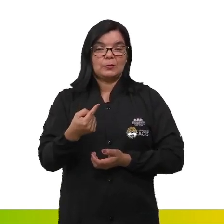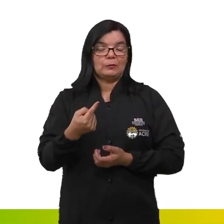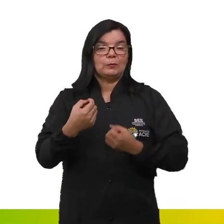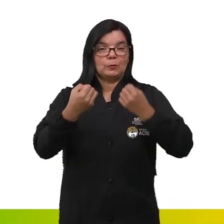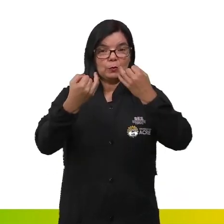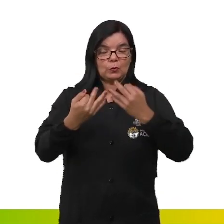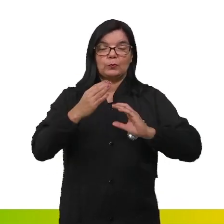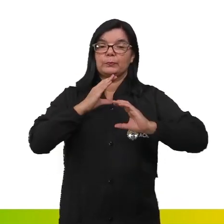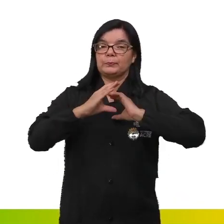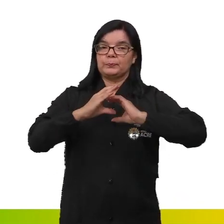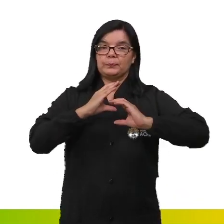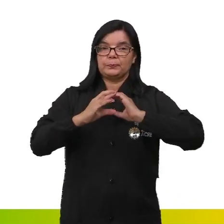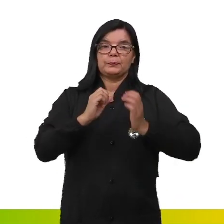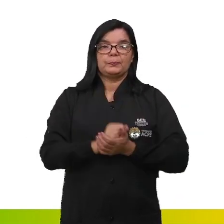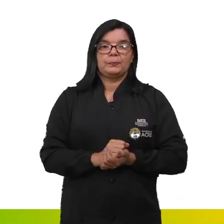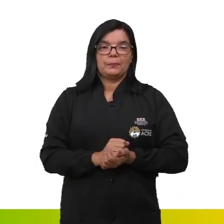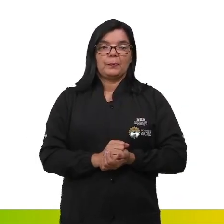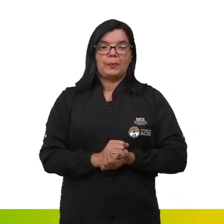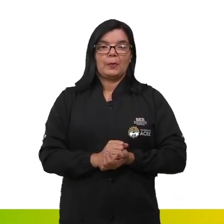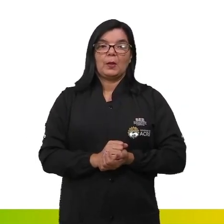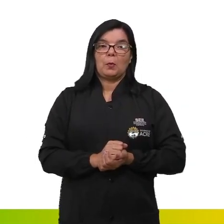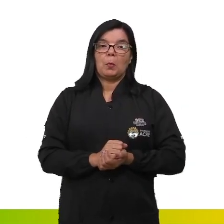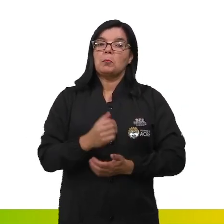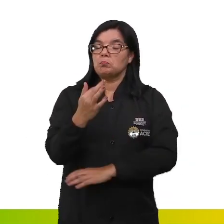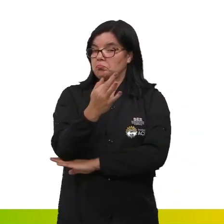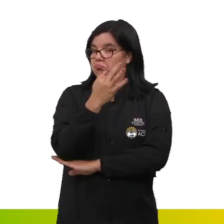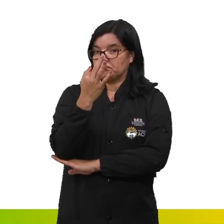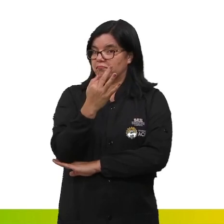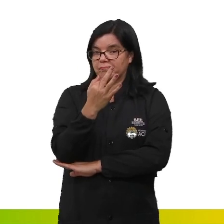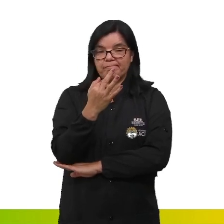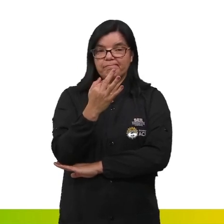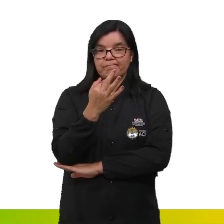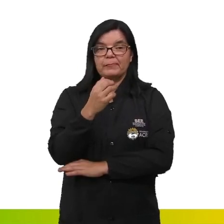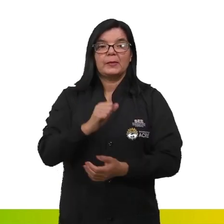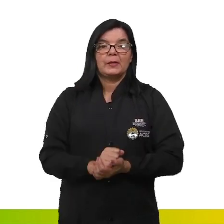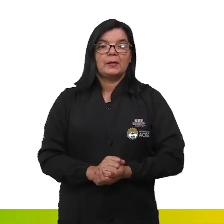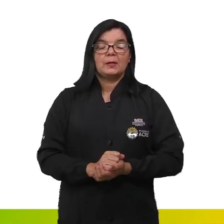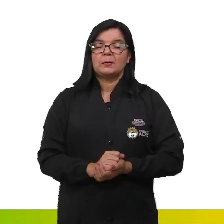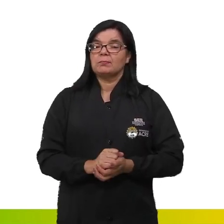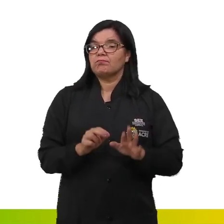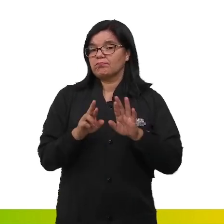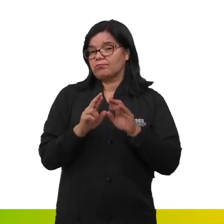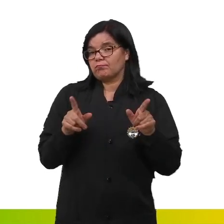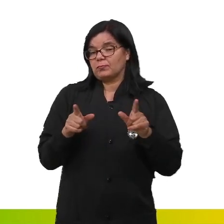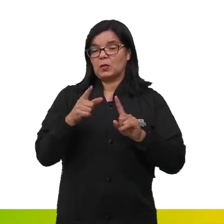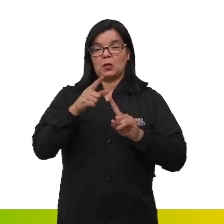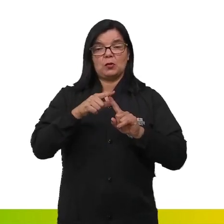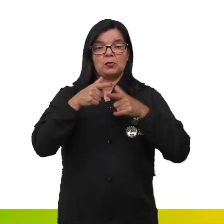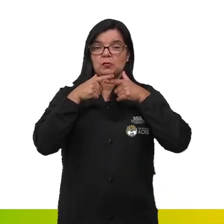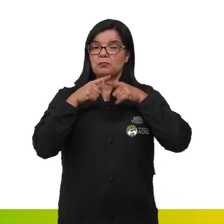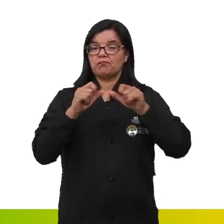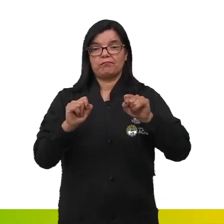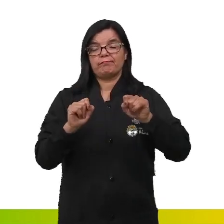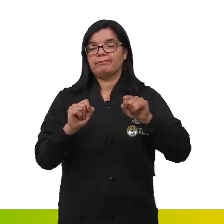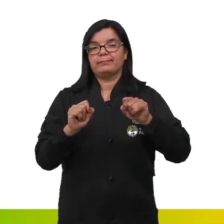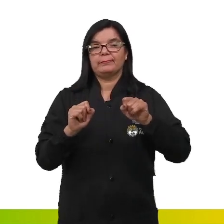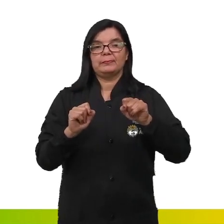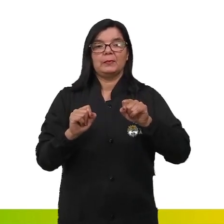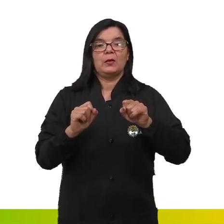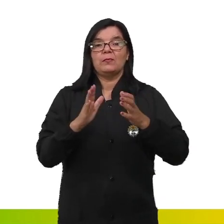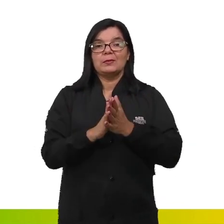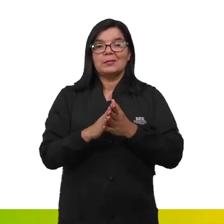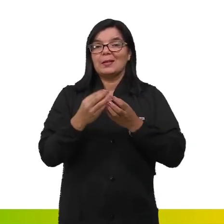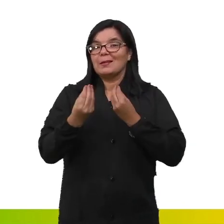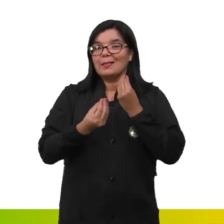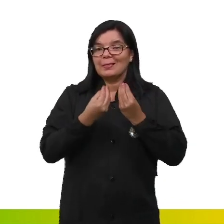situação comunicativa. A D, muito formal, também não se adequaria. Termos jurídicos, você não está trabalhando com advogados,